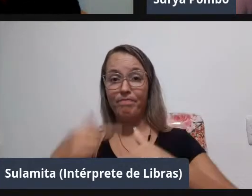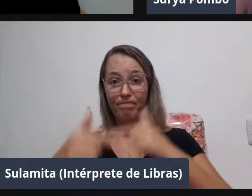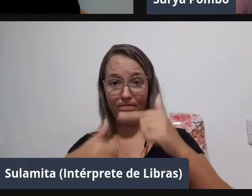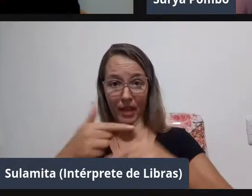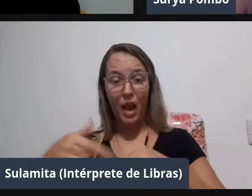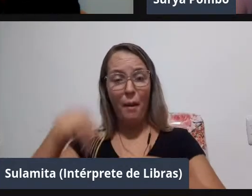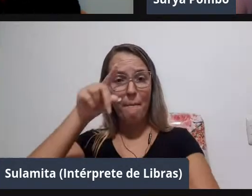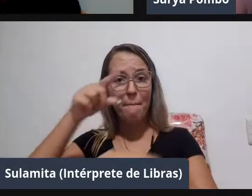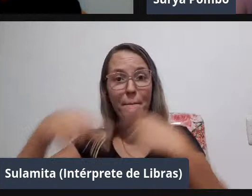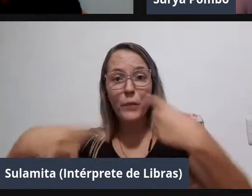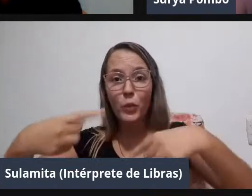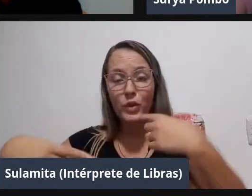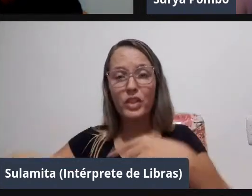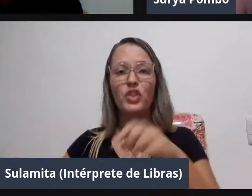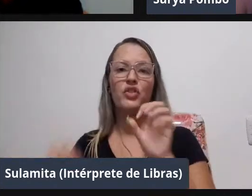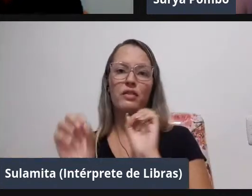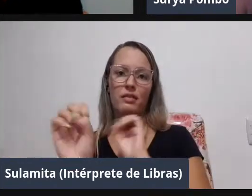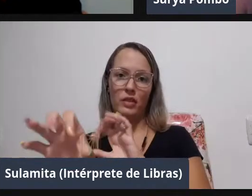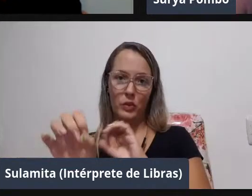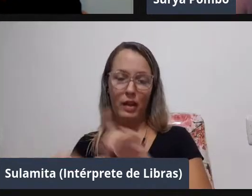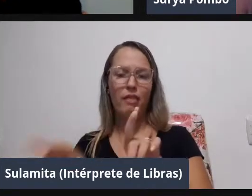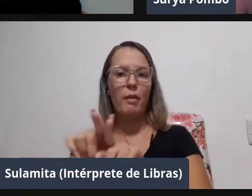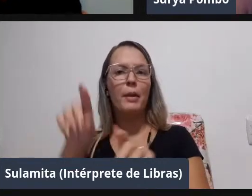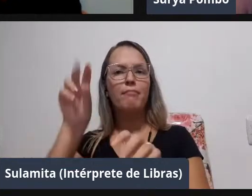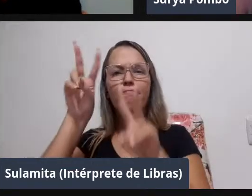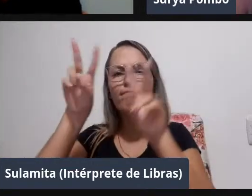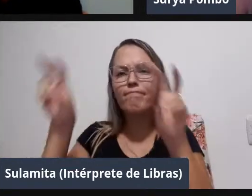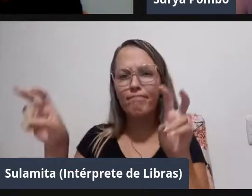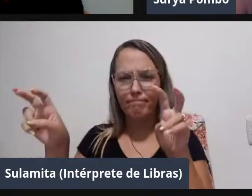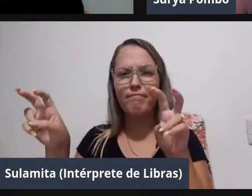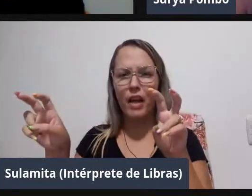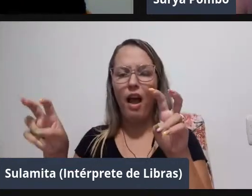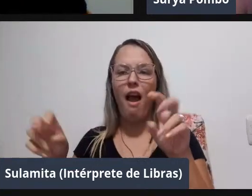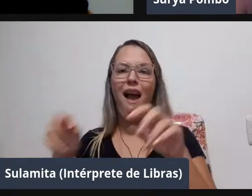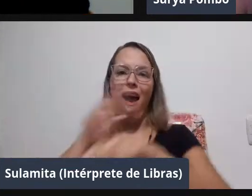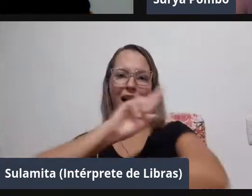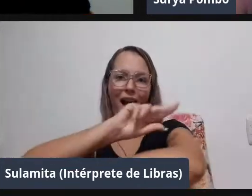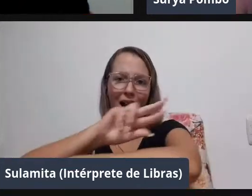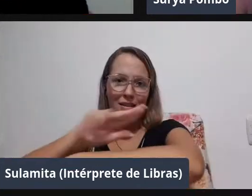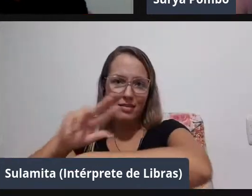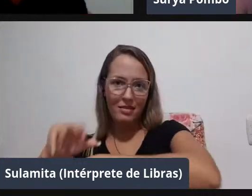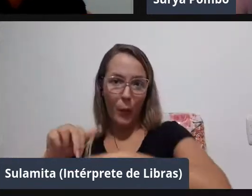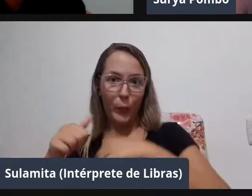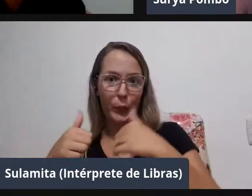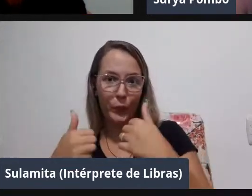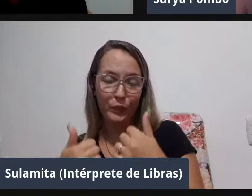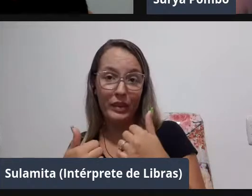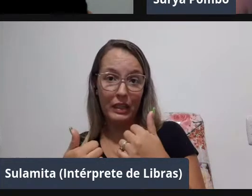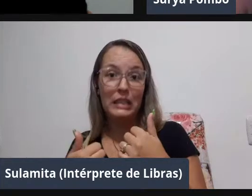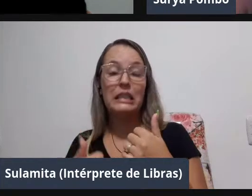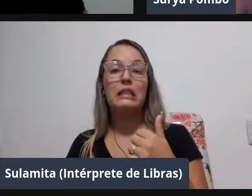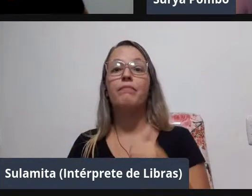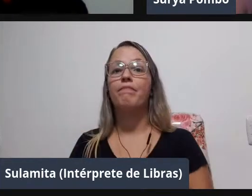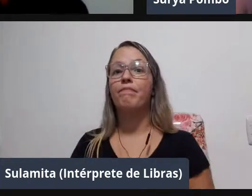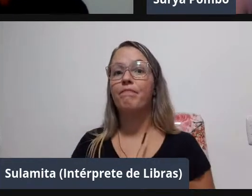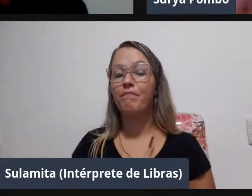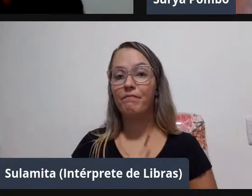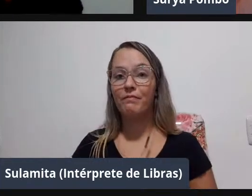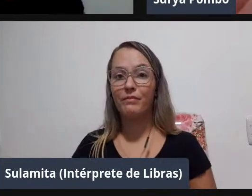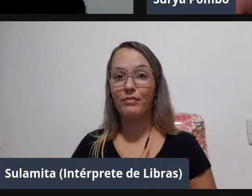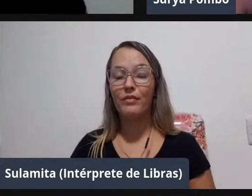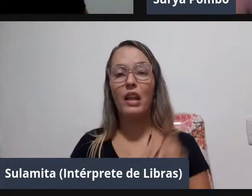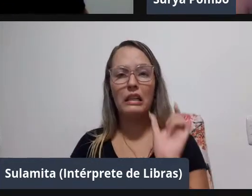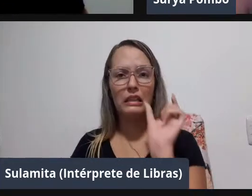da Educação e Relações Raciais. Integra o GENO, aqui a Súria vai me corrigir se eu pronunciei direitinho a sigla.